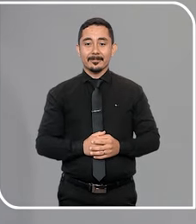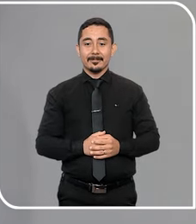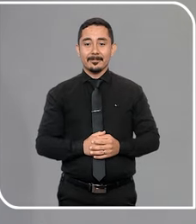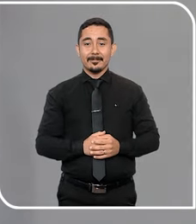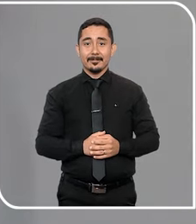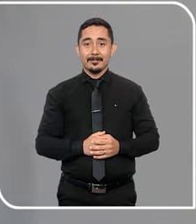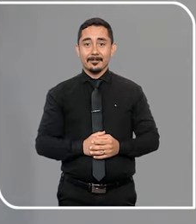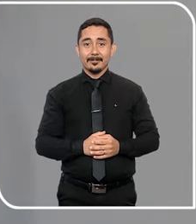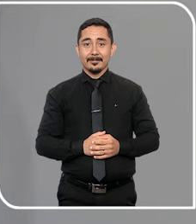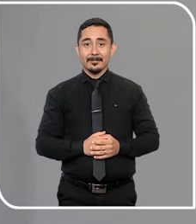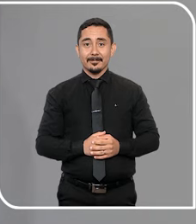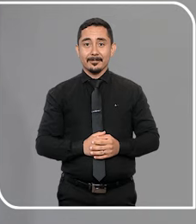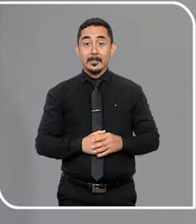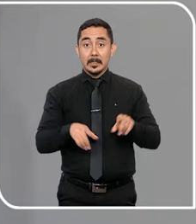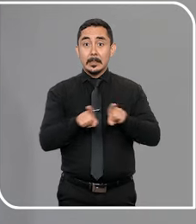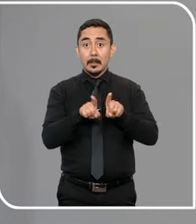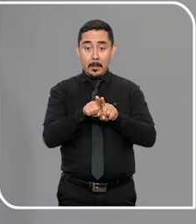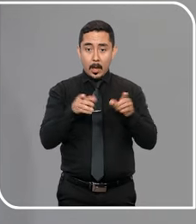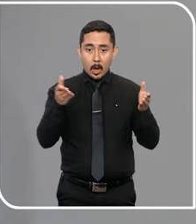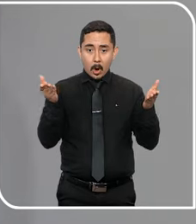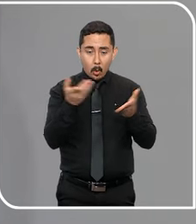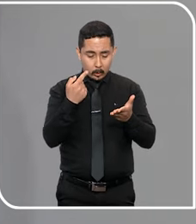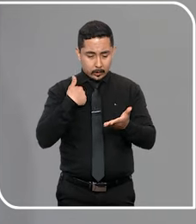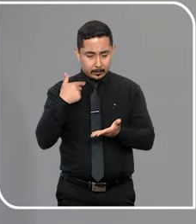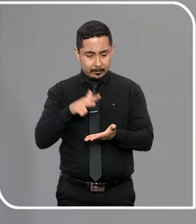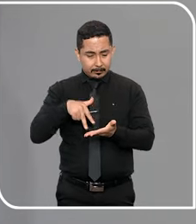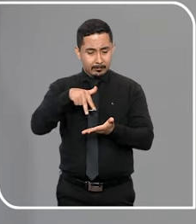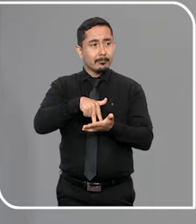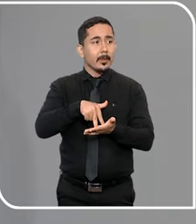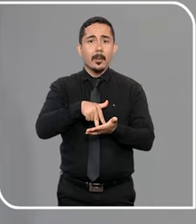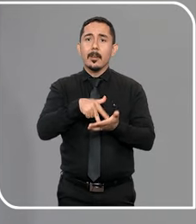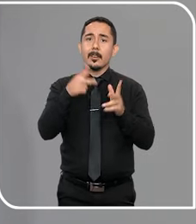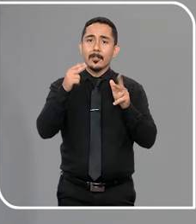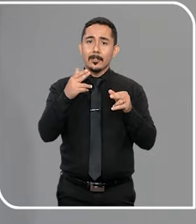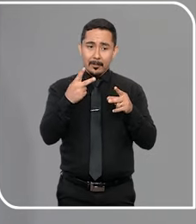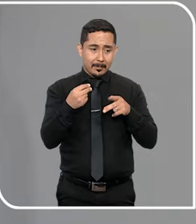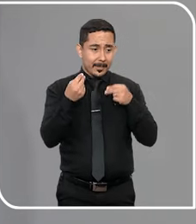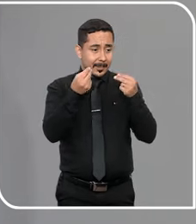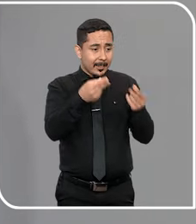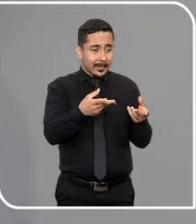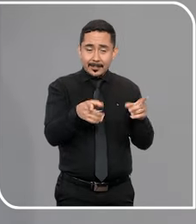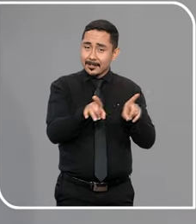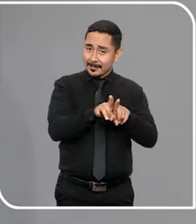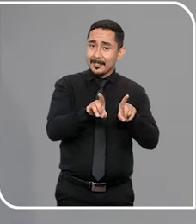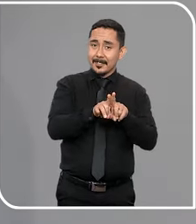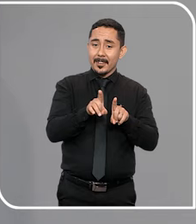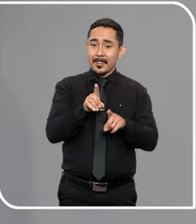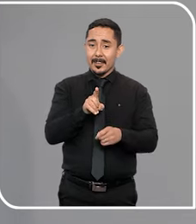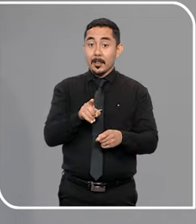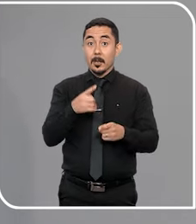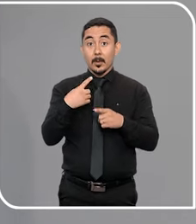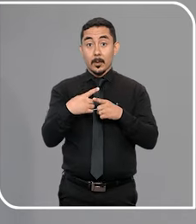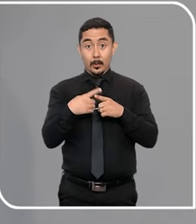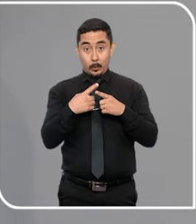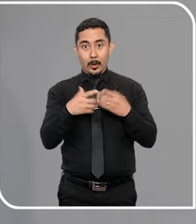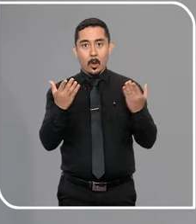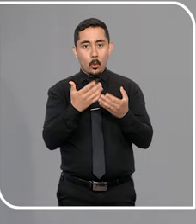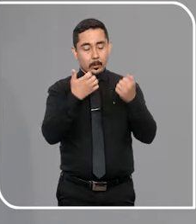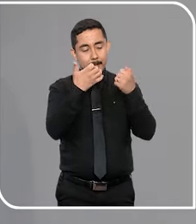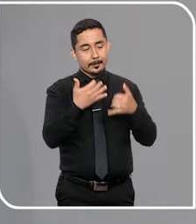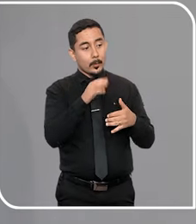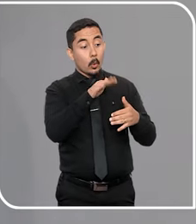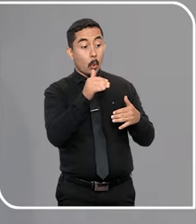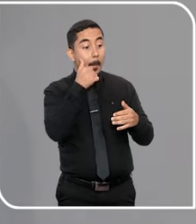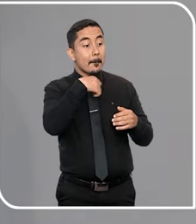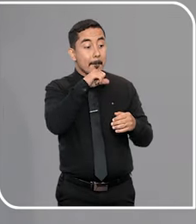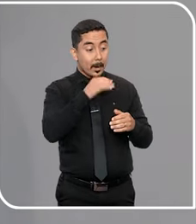presente que eu poderia dar para ele é est aqui hoje e eu expliquei para ele falei João hoje a mamãe